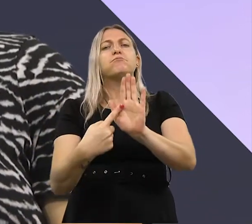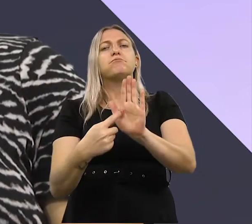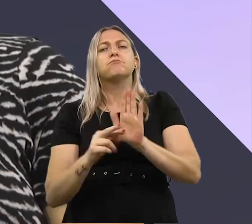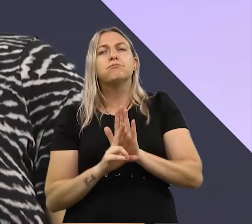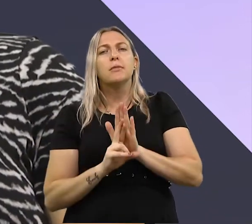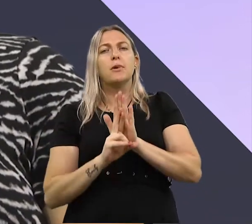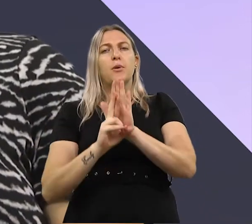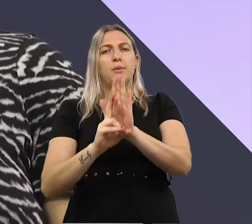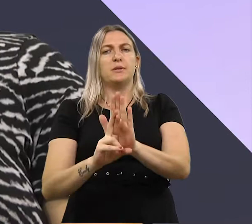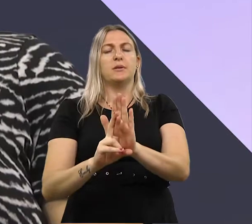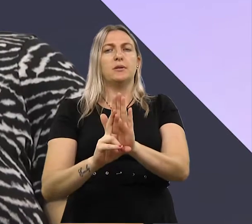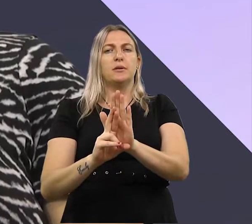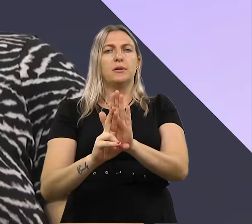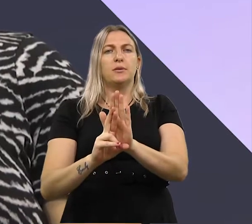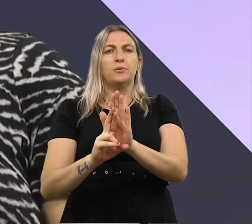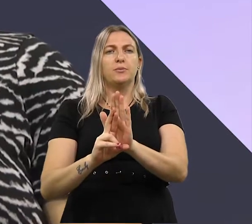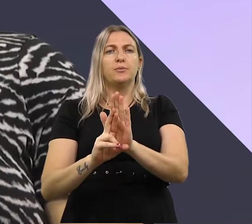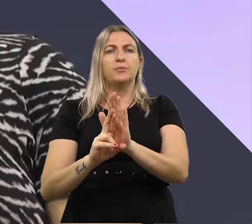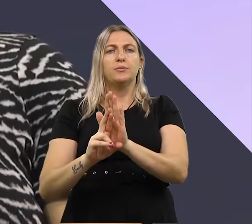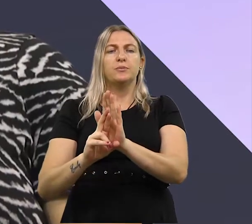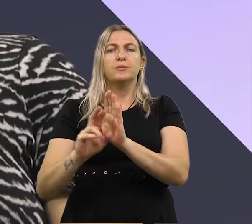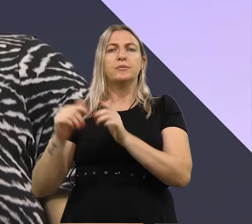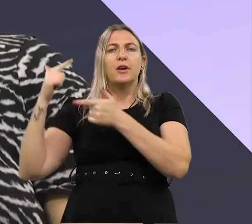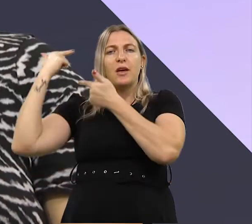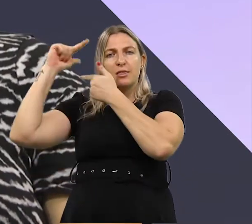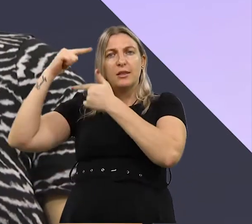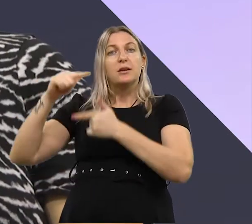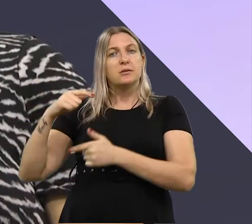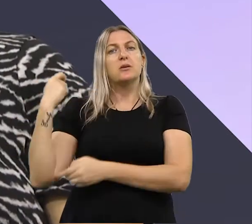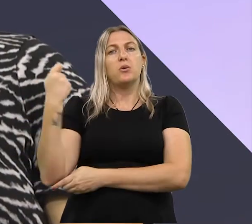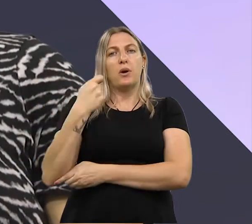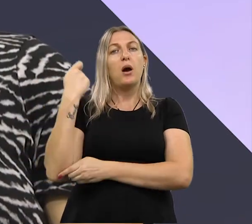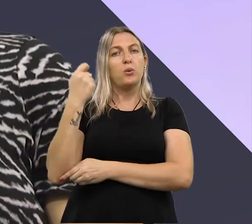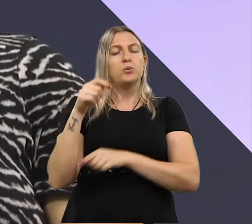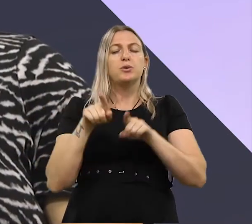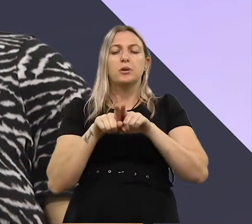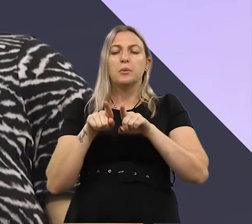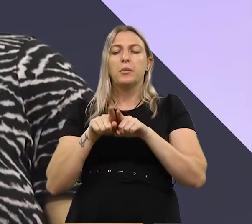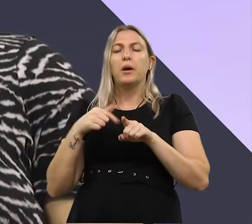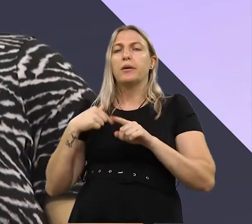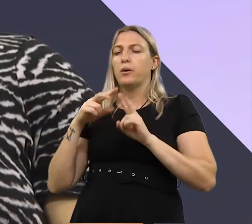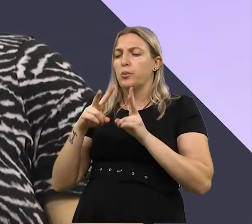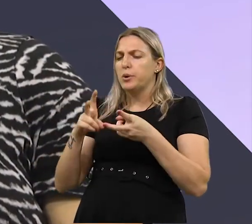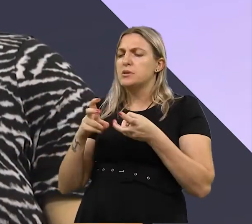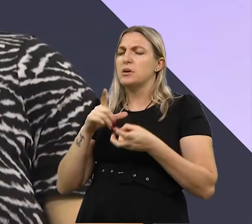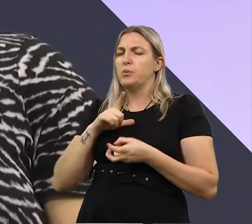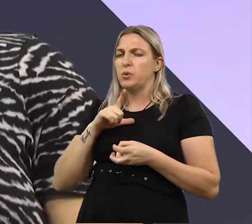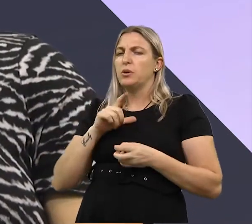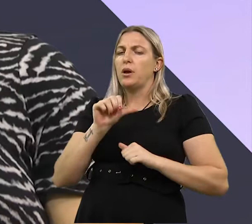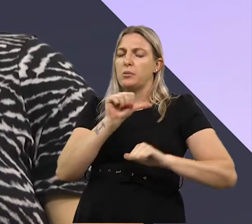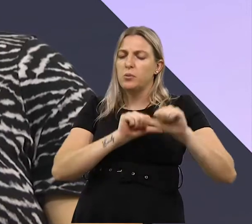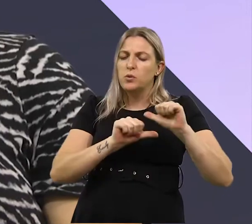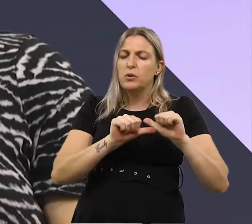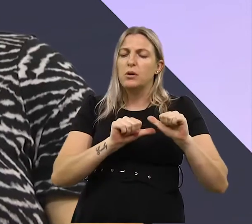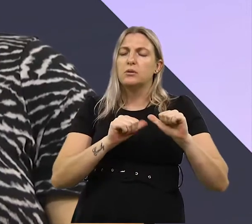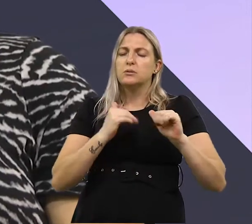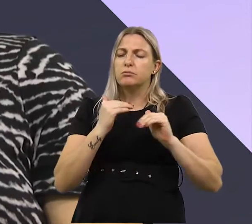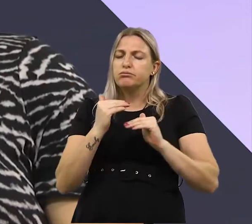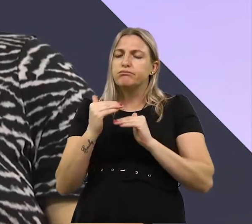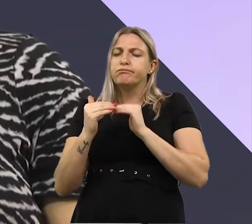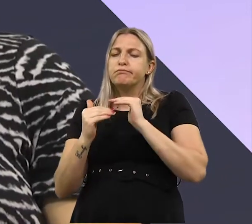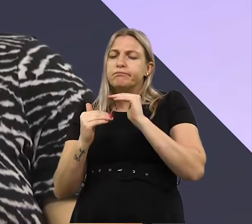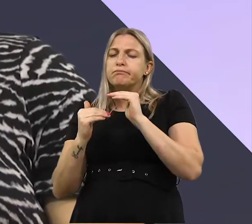também, né? Então, dentro da tradição gaúcha também eu vejo que nós temos algumas mudanças pequenas,